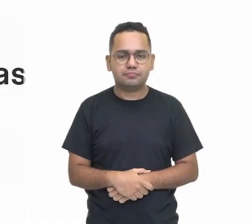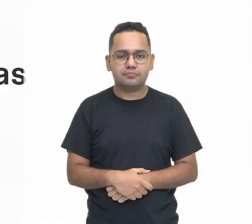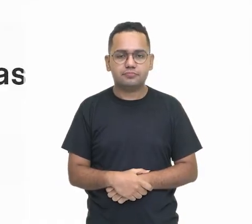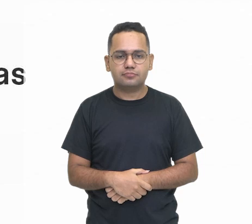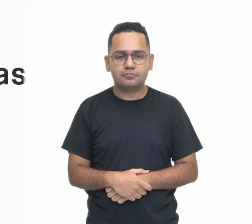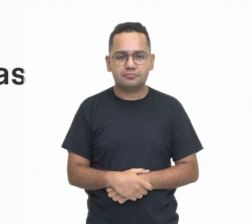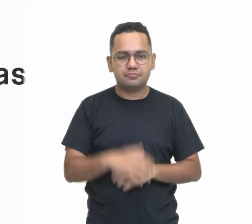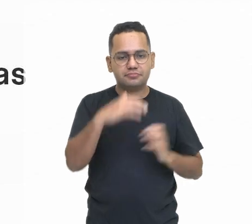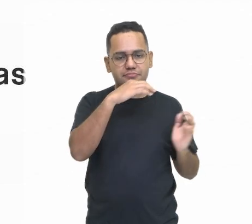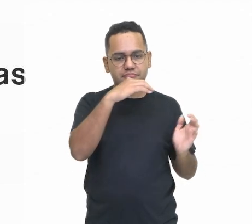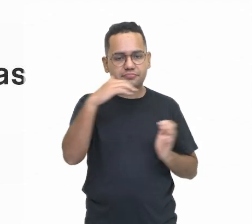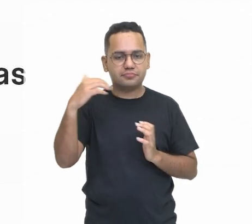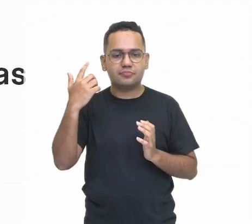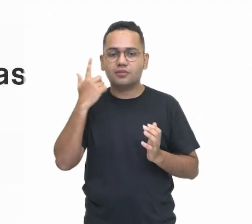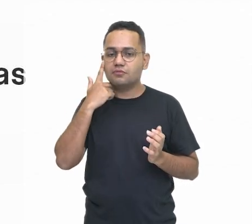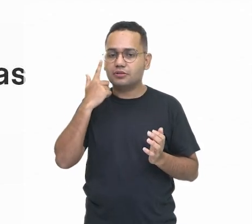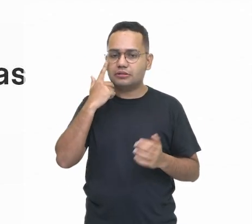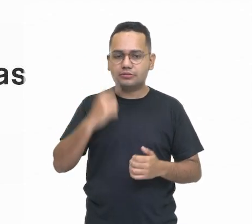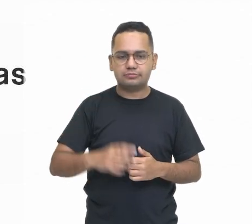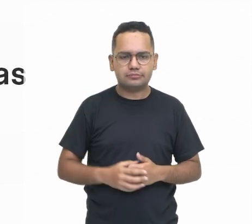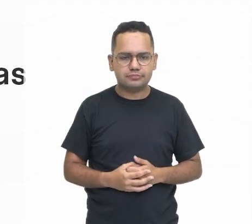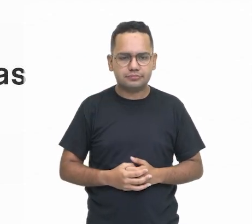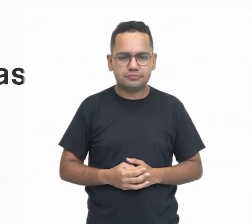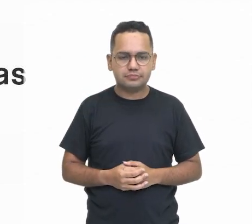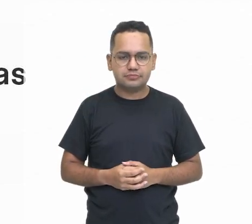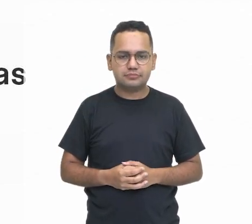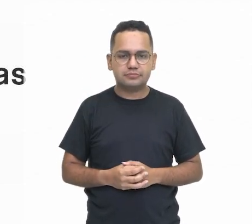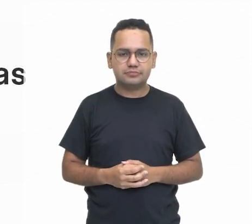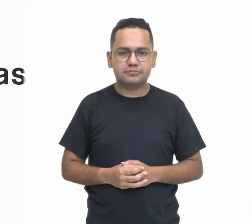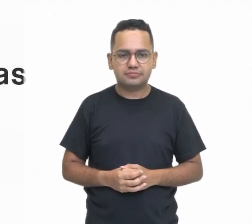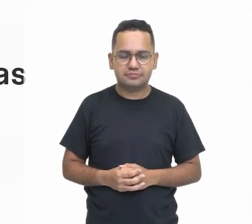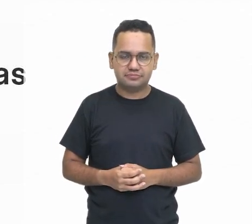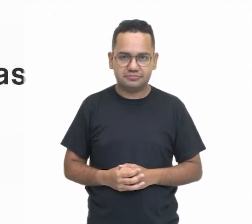hierarquia social deles era muito